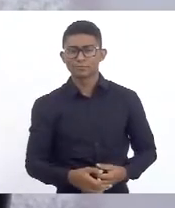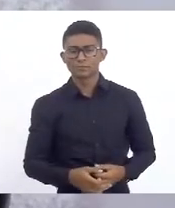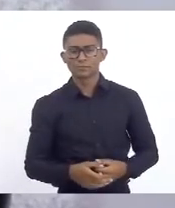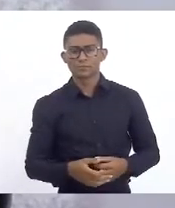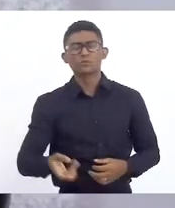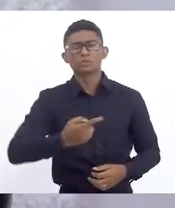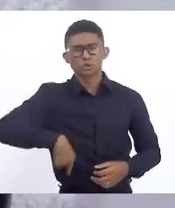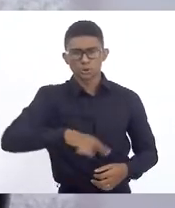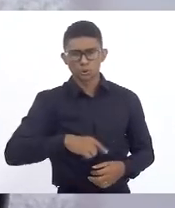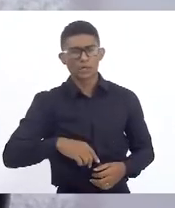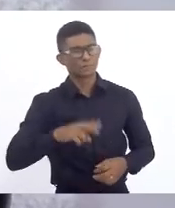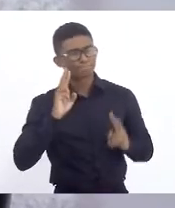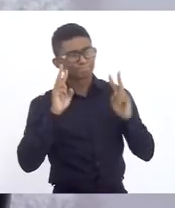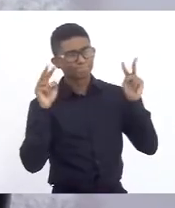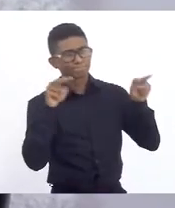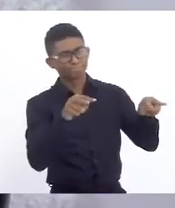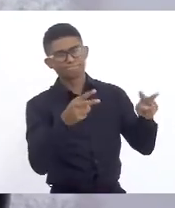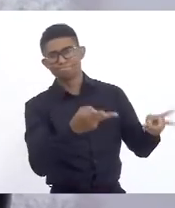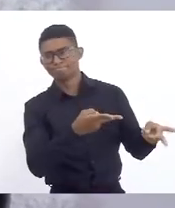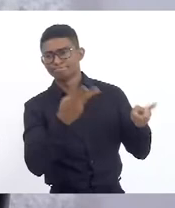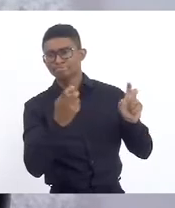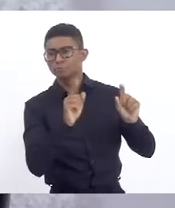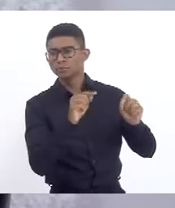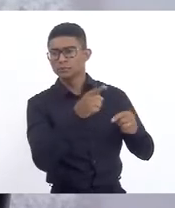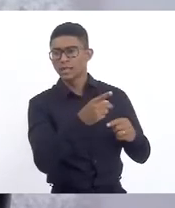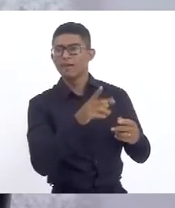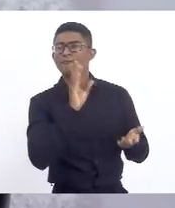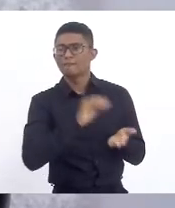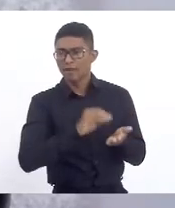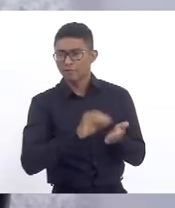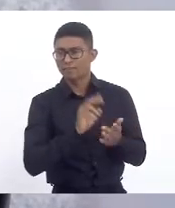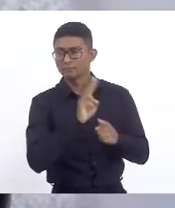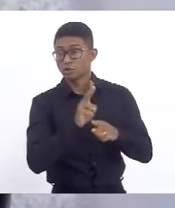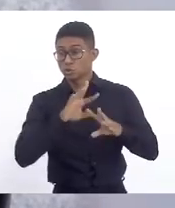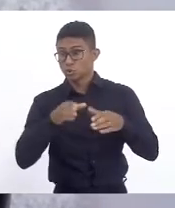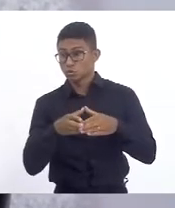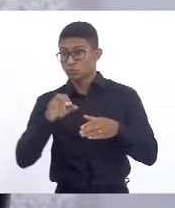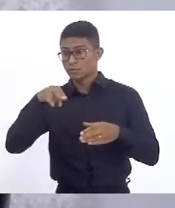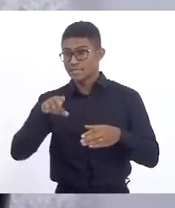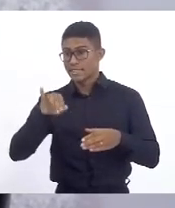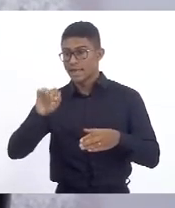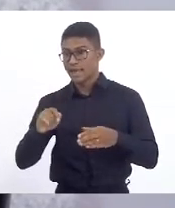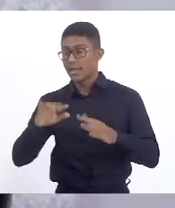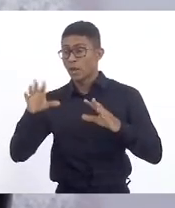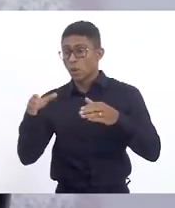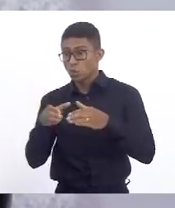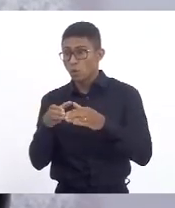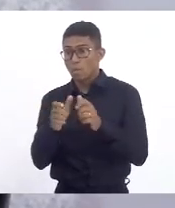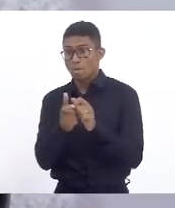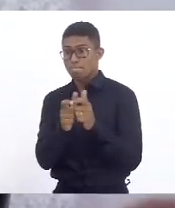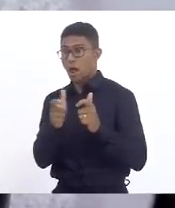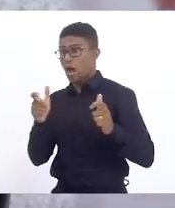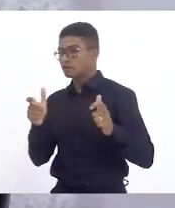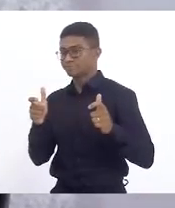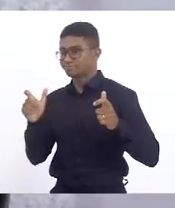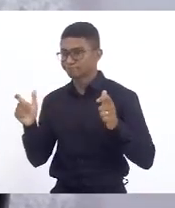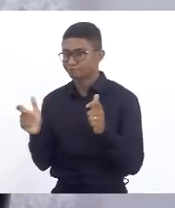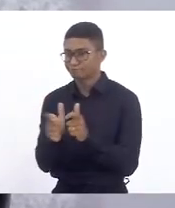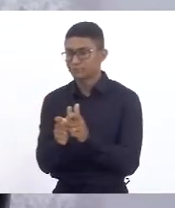Temos visto, sim, problema. O INEA tem feito um esforço grande. É uma equipe reduzida. Então, como o deputado Luiz Paulo falou, acredito